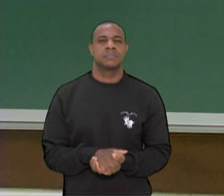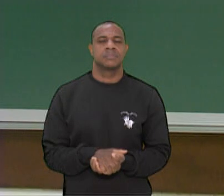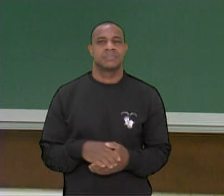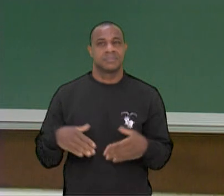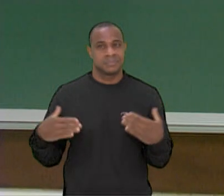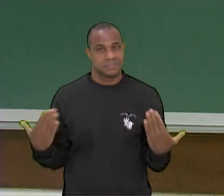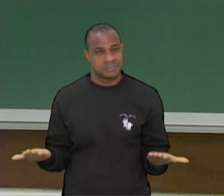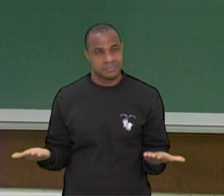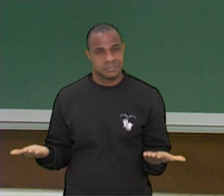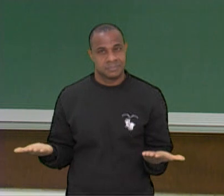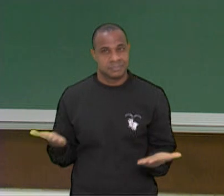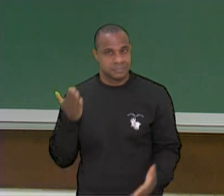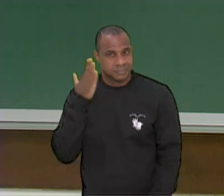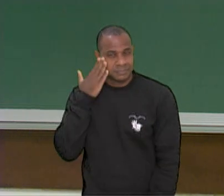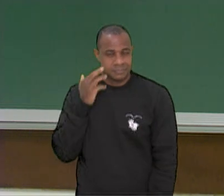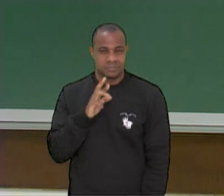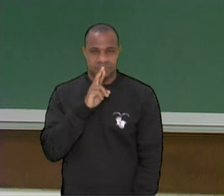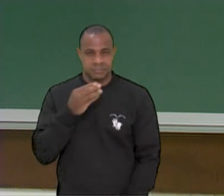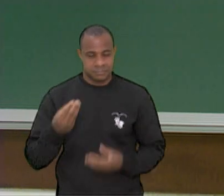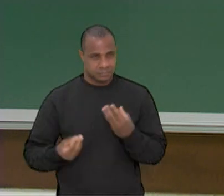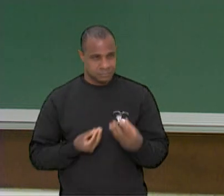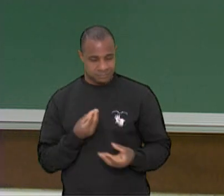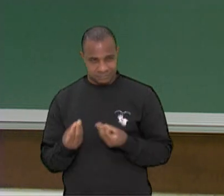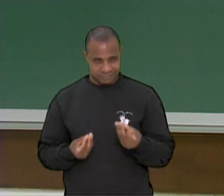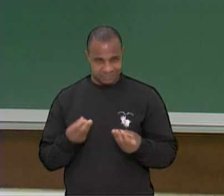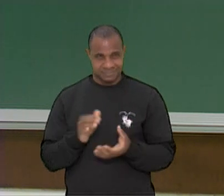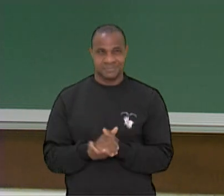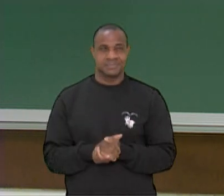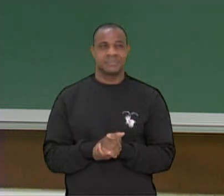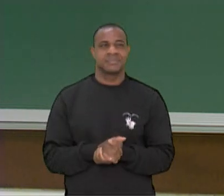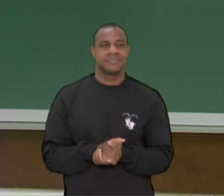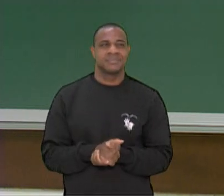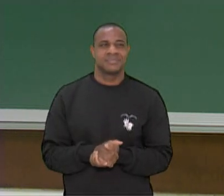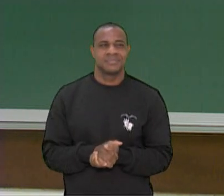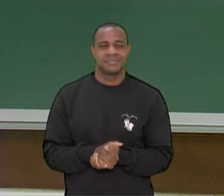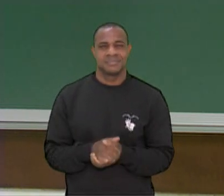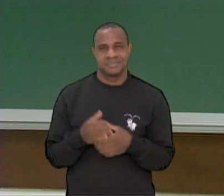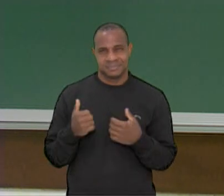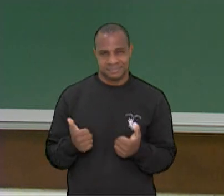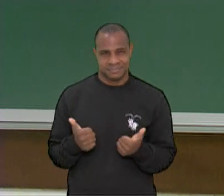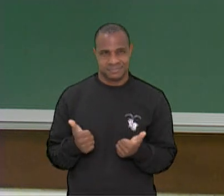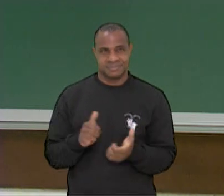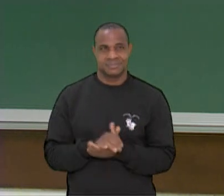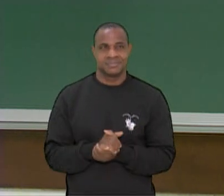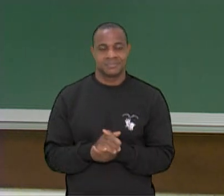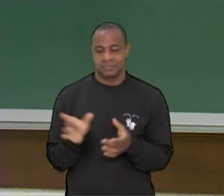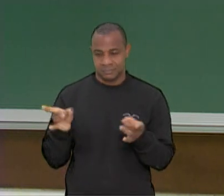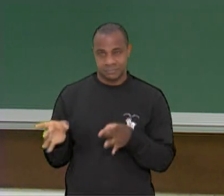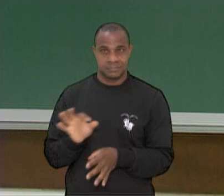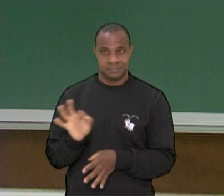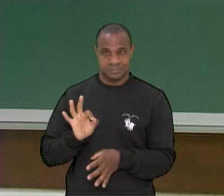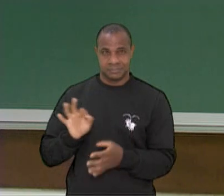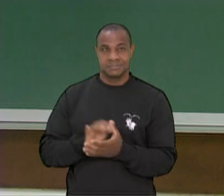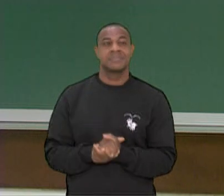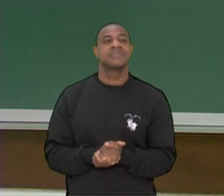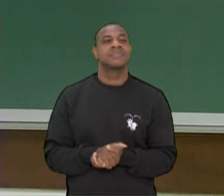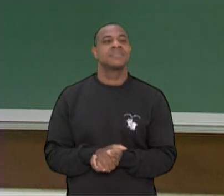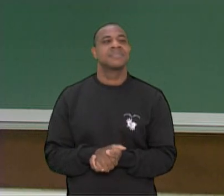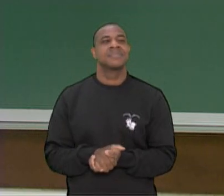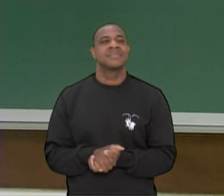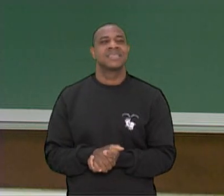E aí, galera, já sabe a resposta? Ó, não vale dar googlada aí, hein? Tá? Não me abandona, não faz isso não. Vamos lá para a